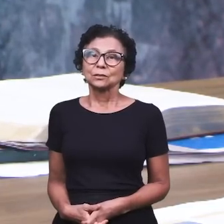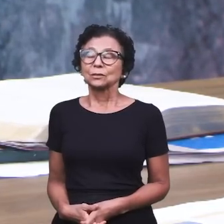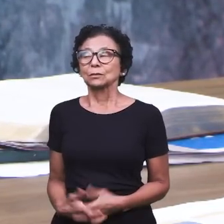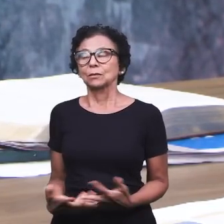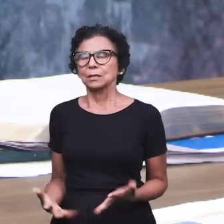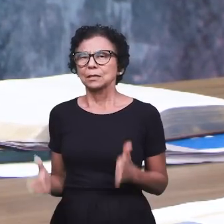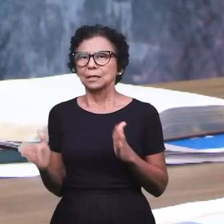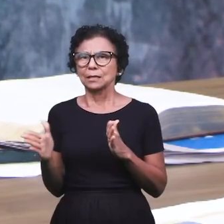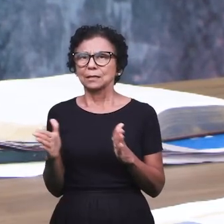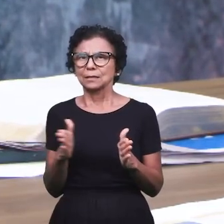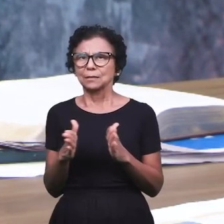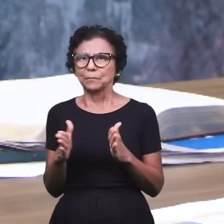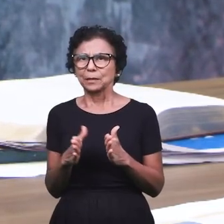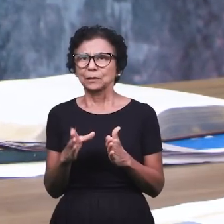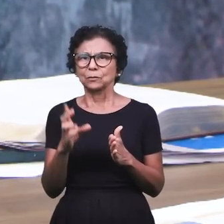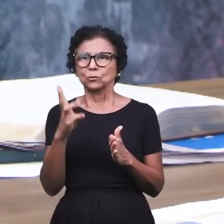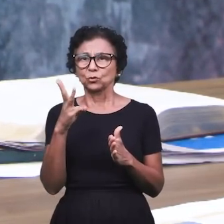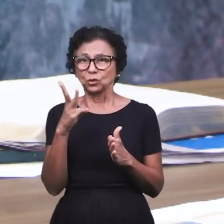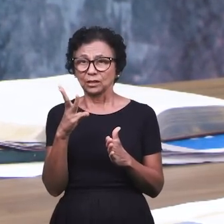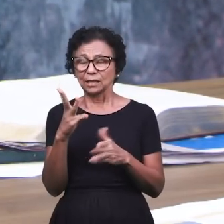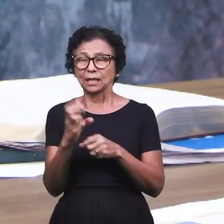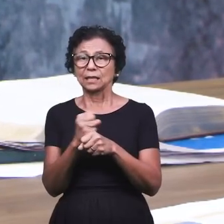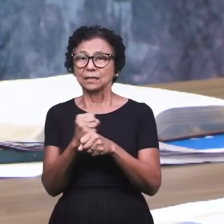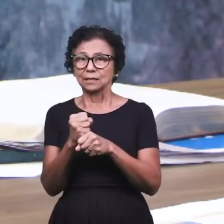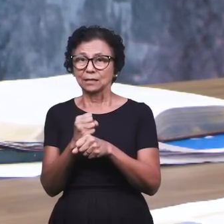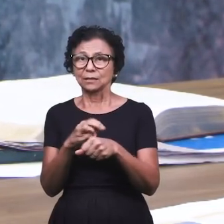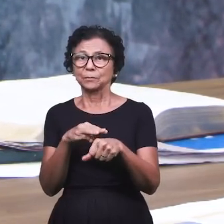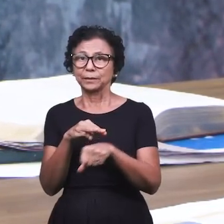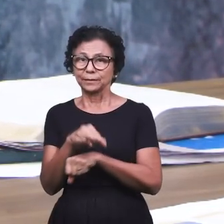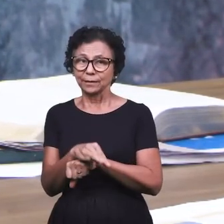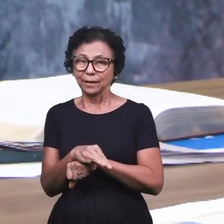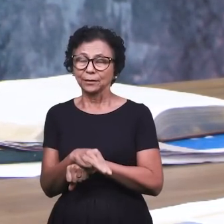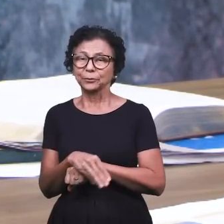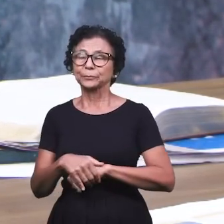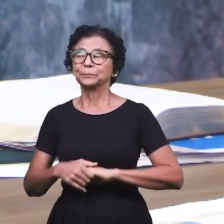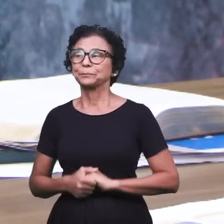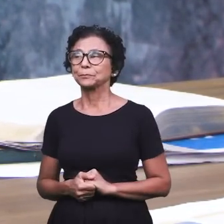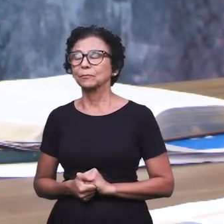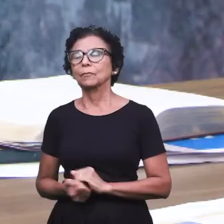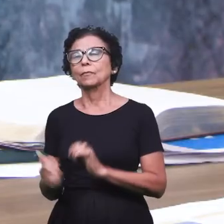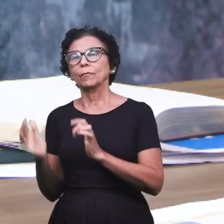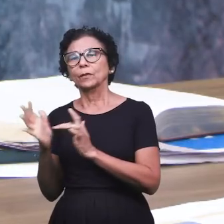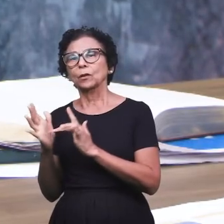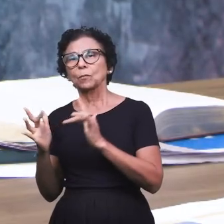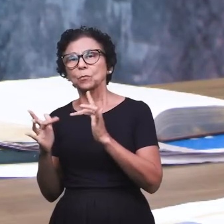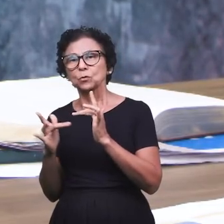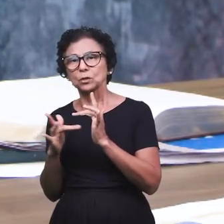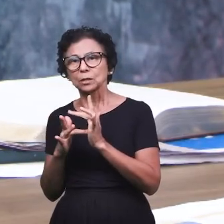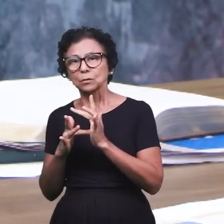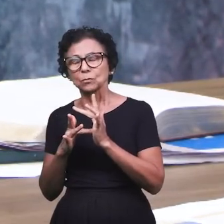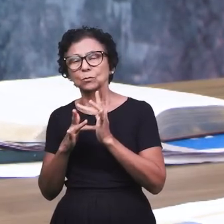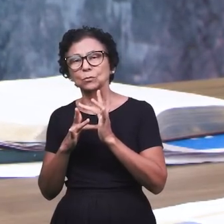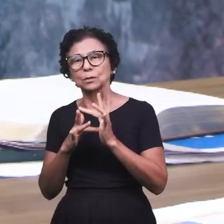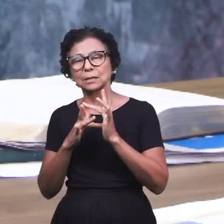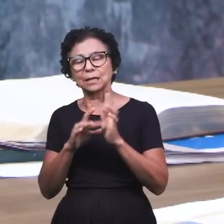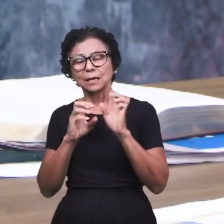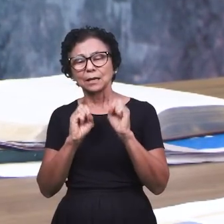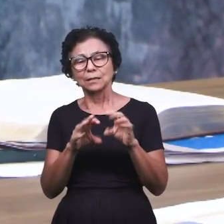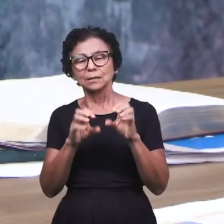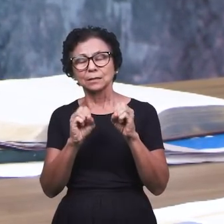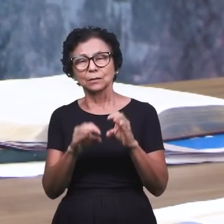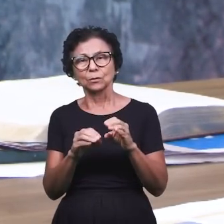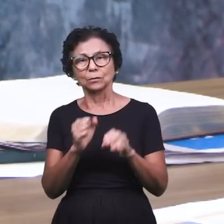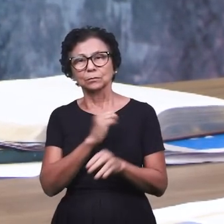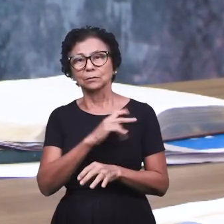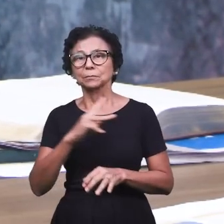de aproximadamente 3 anos em que ele conviveu com esses homens, né? O Senhor Jesus chamou para si, a Bíblia diz isso, né? Aqueles que